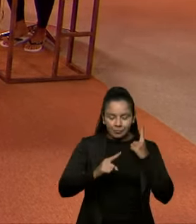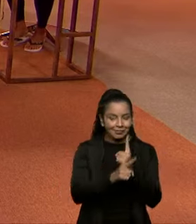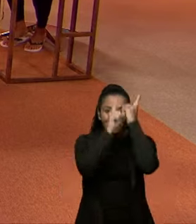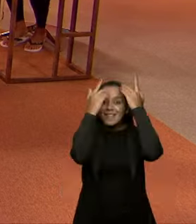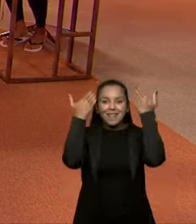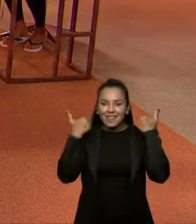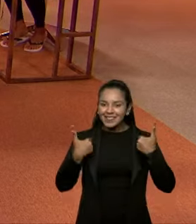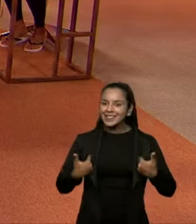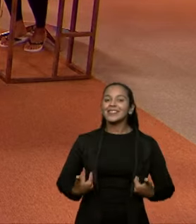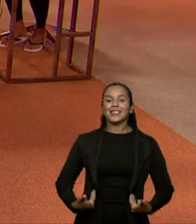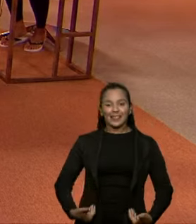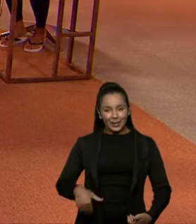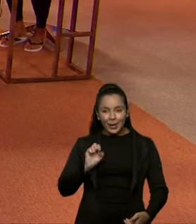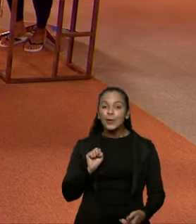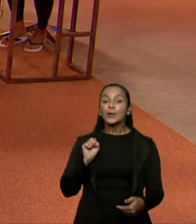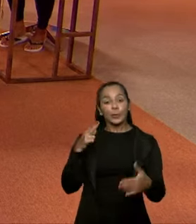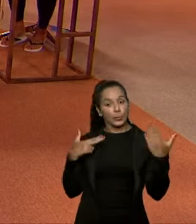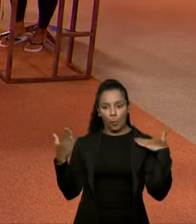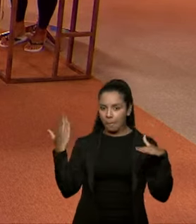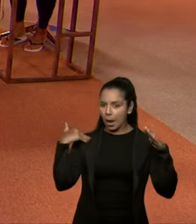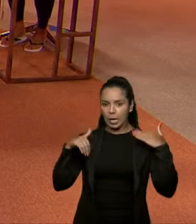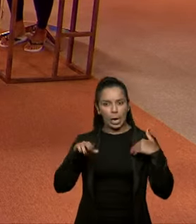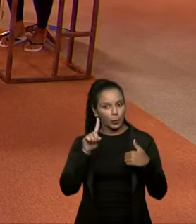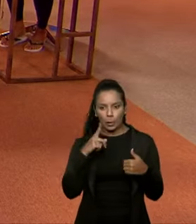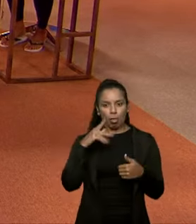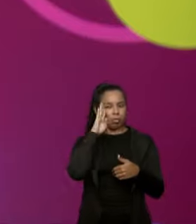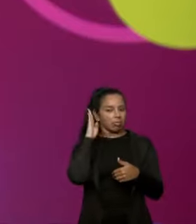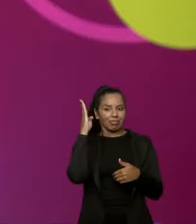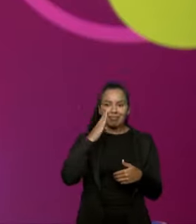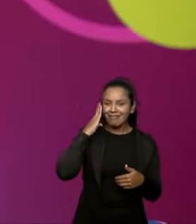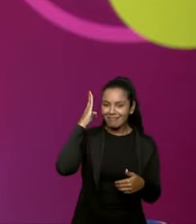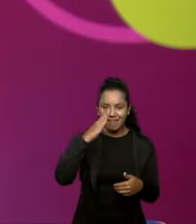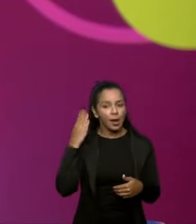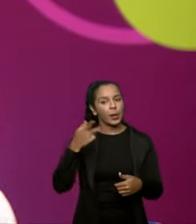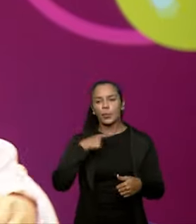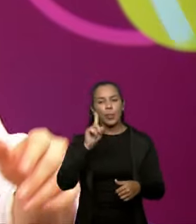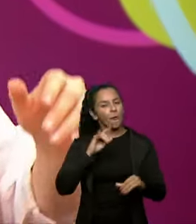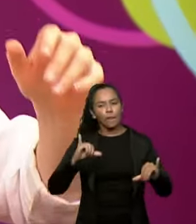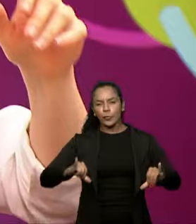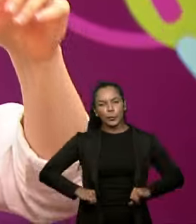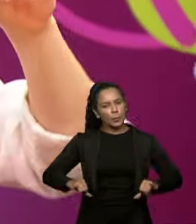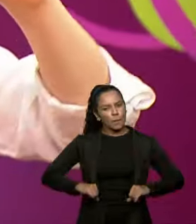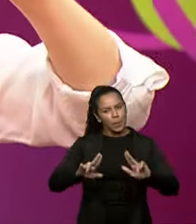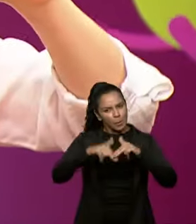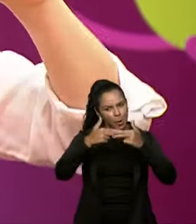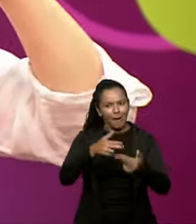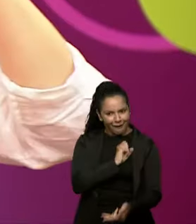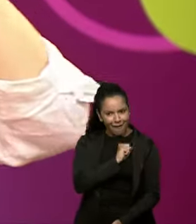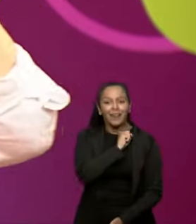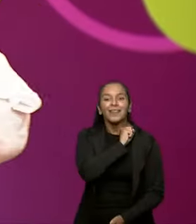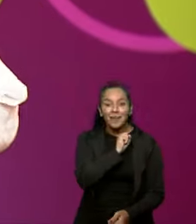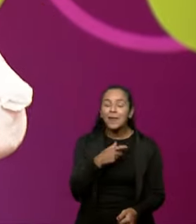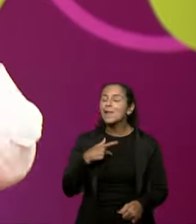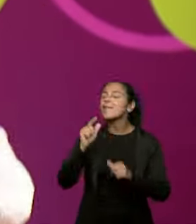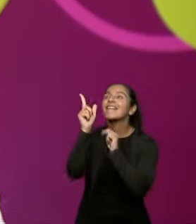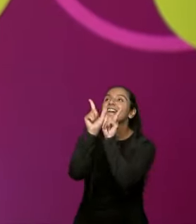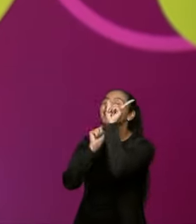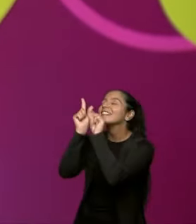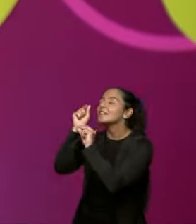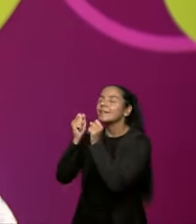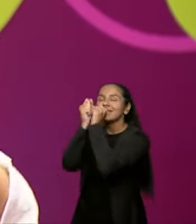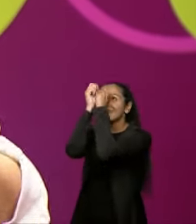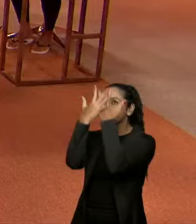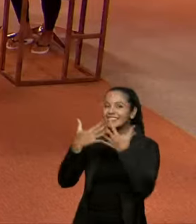encontrou. Sou marujo, não vou marear, nem sofrer um naufrágio no amor. Várias estrelas a me